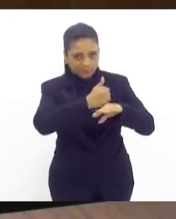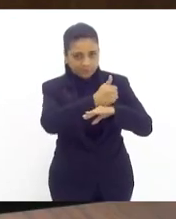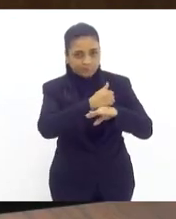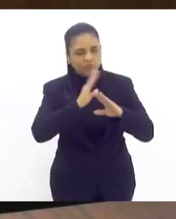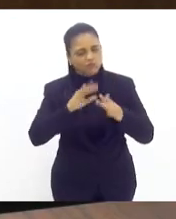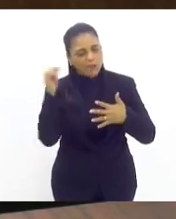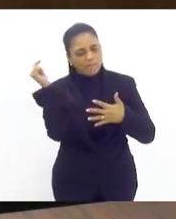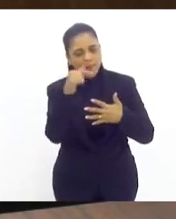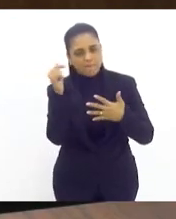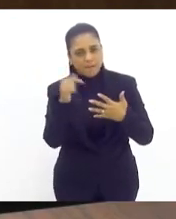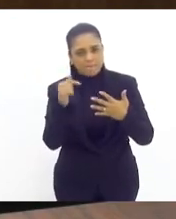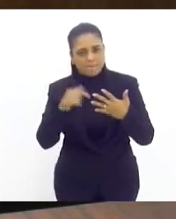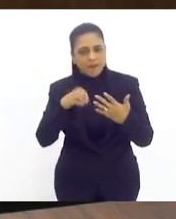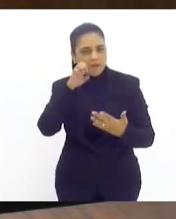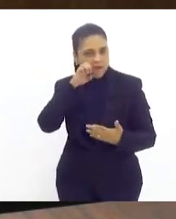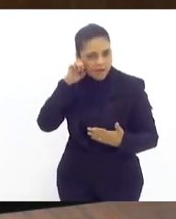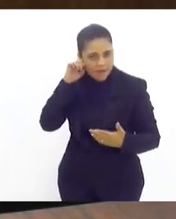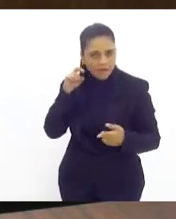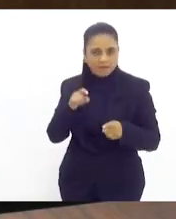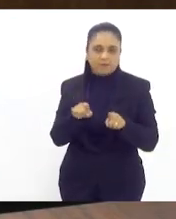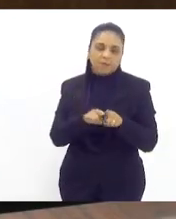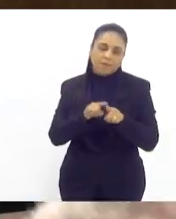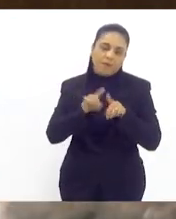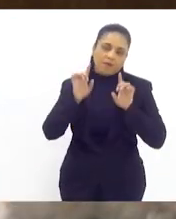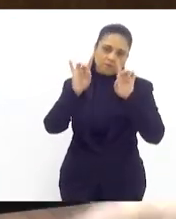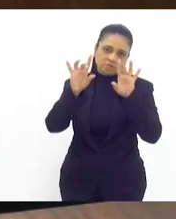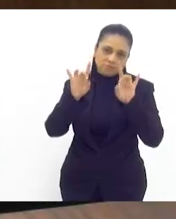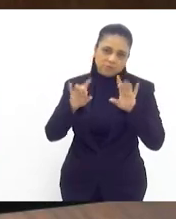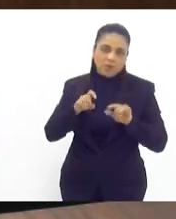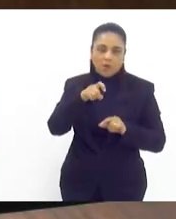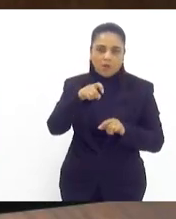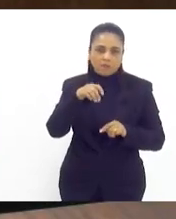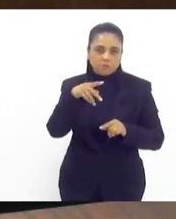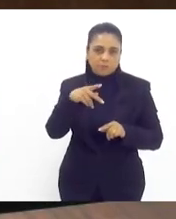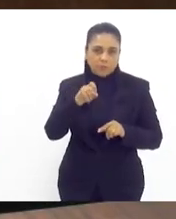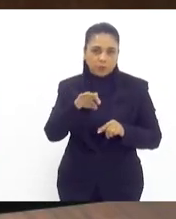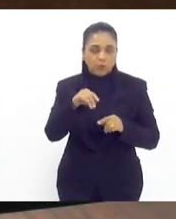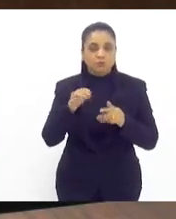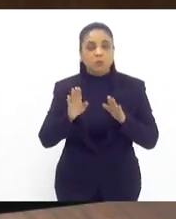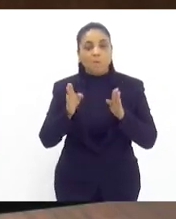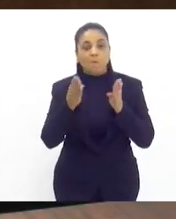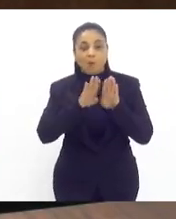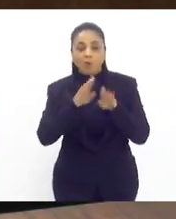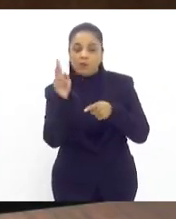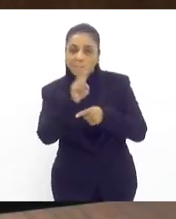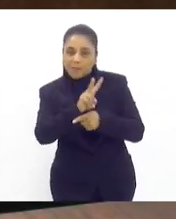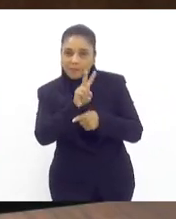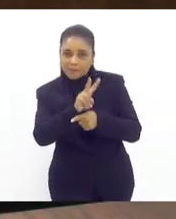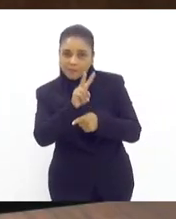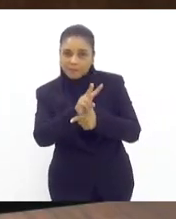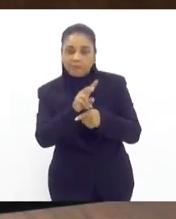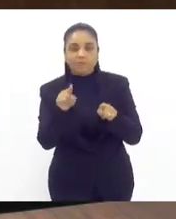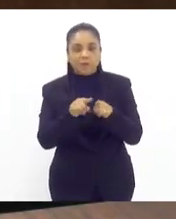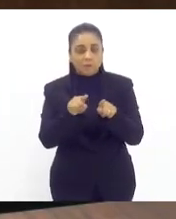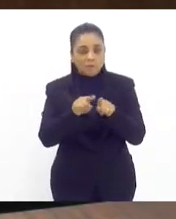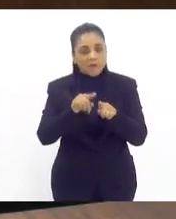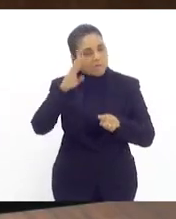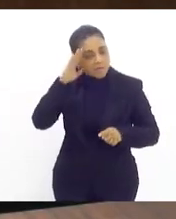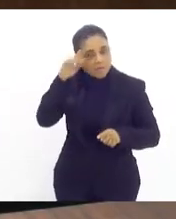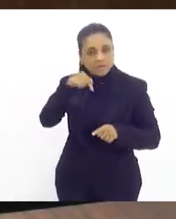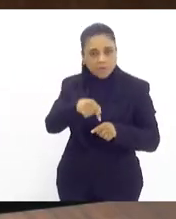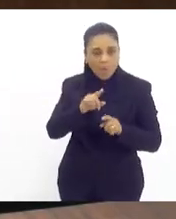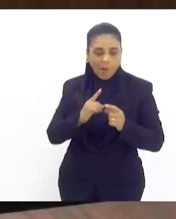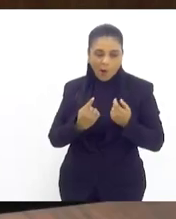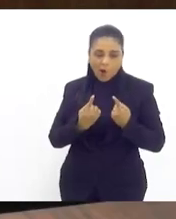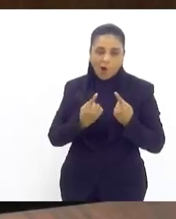citados aqui pela deputada é mas em especial inspetores de alunos porteiros que nesse momento vem sendo essencial para